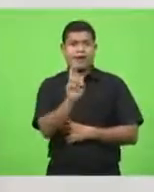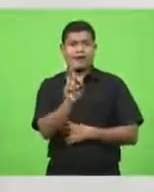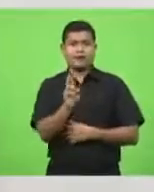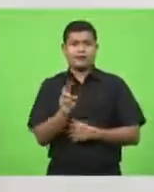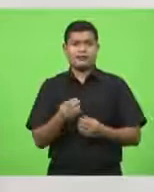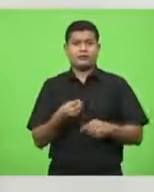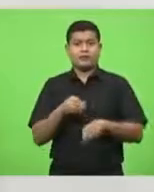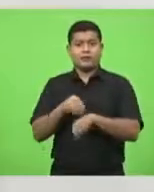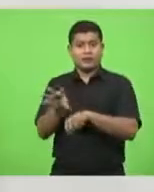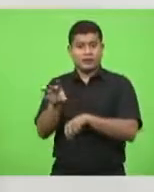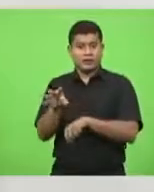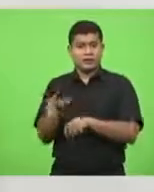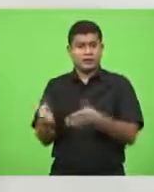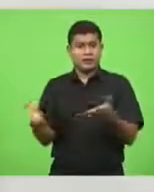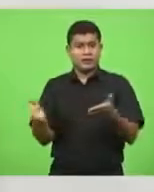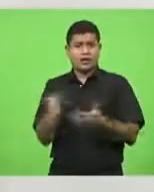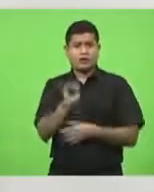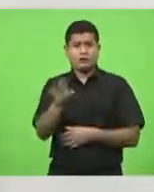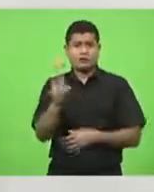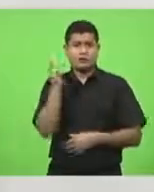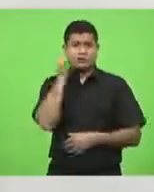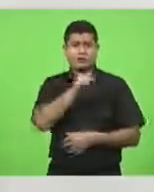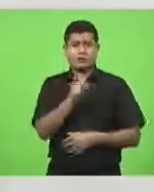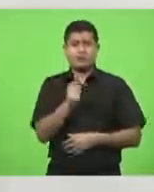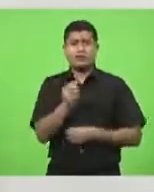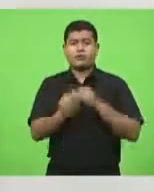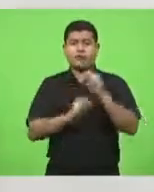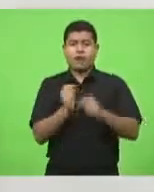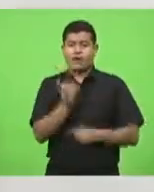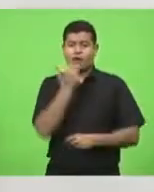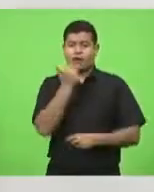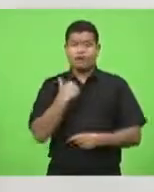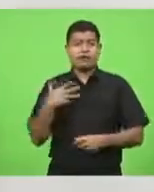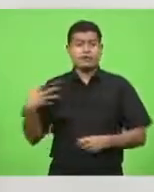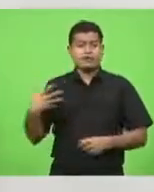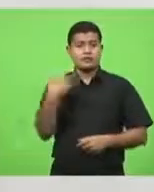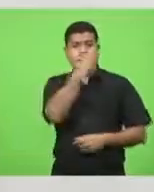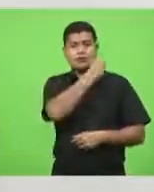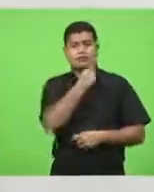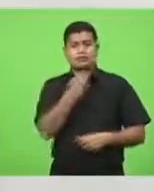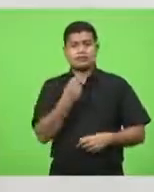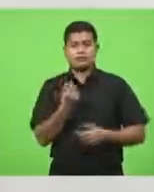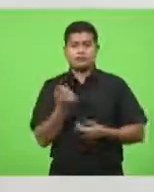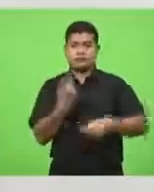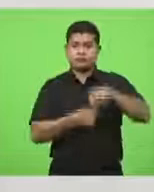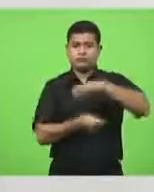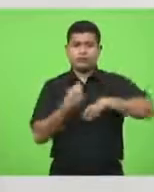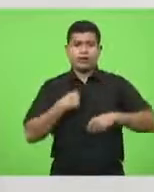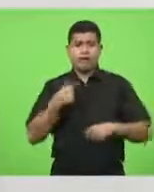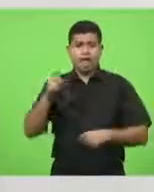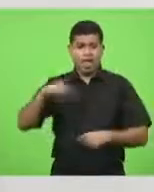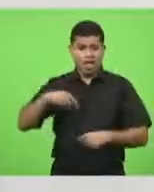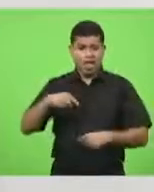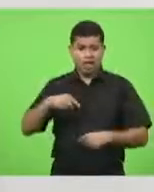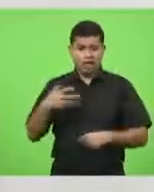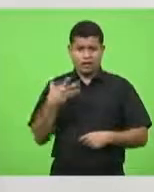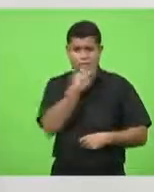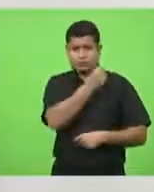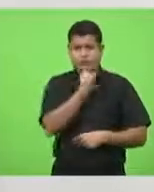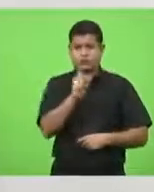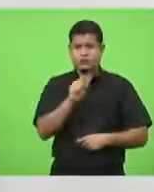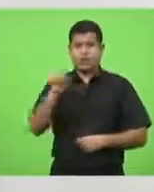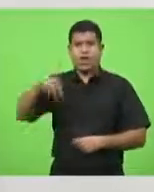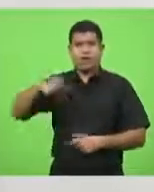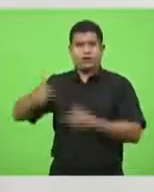no máximo para ele não passar fome. Não salva economia. O que salva economia é trabalho, é as pessoas poderem produzir. Isso salva